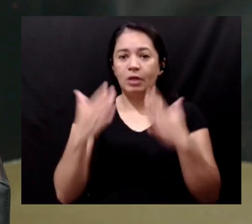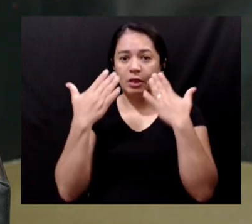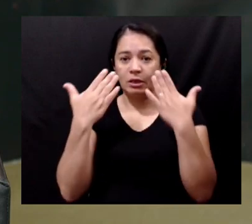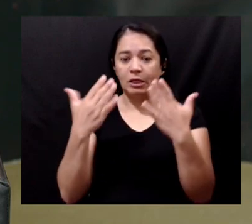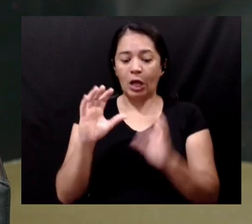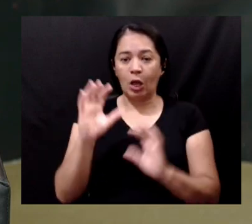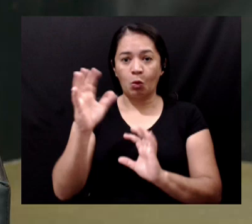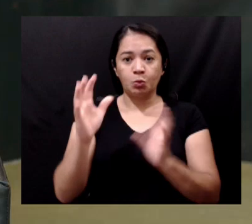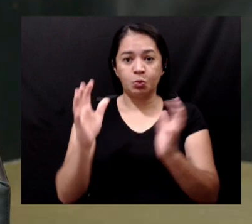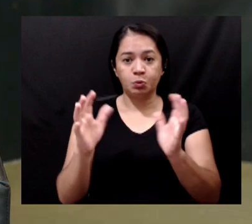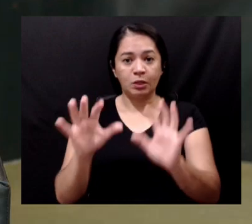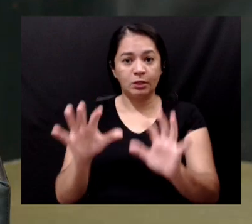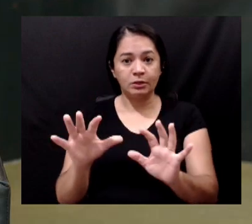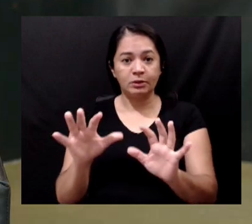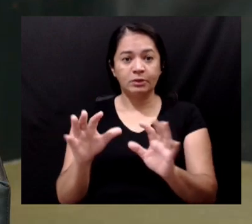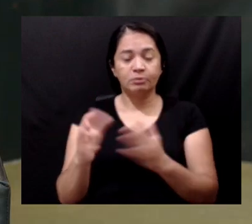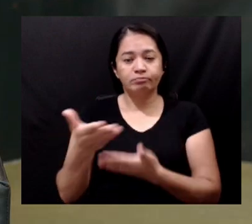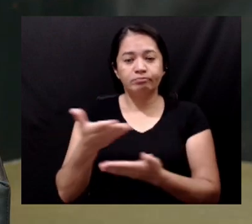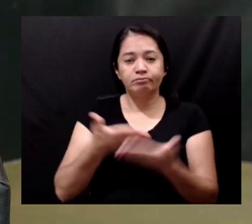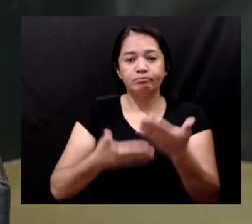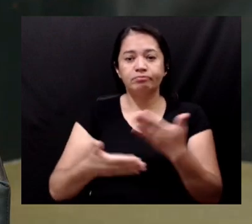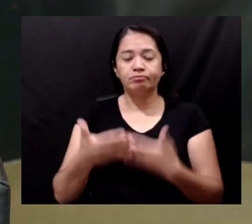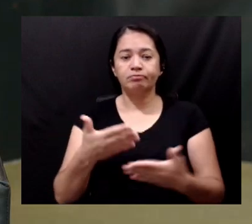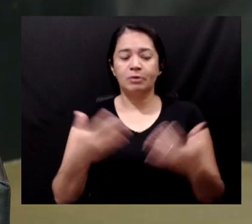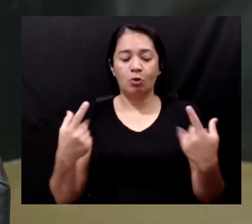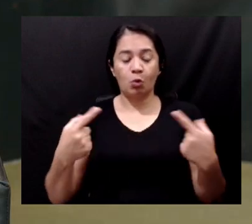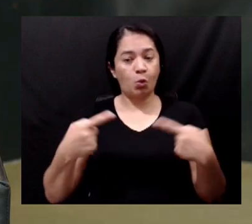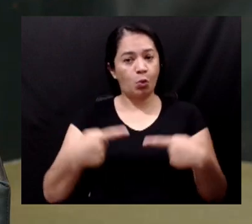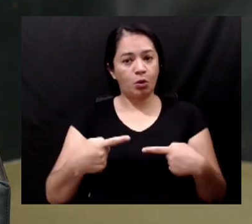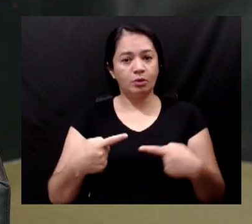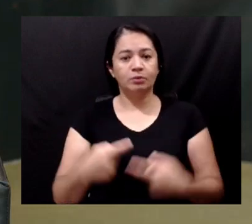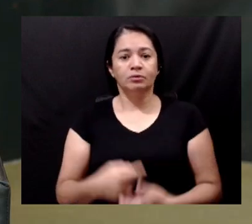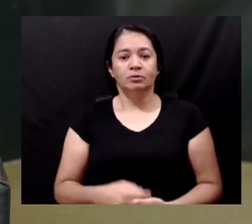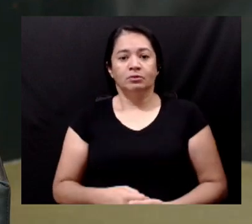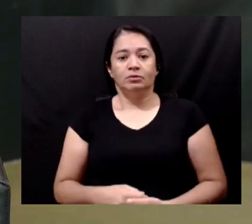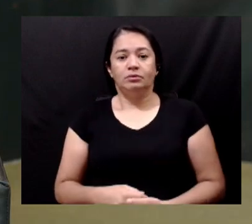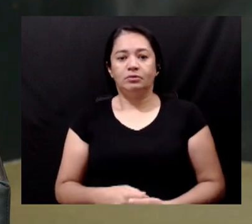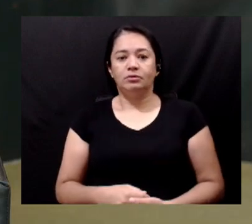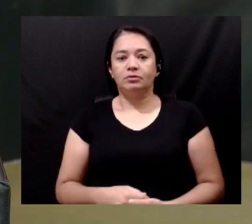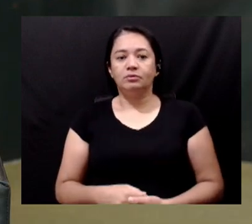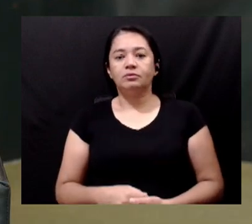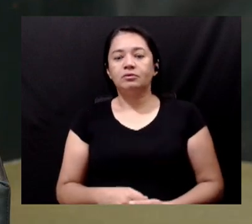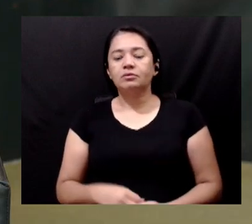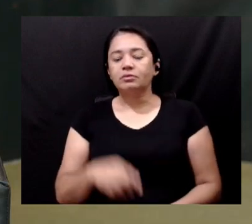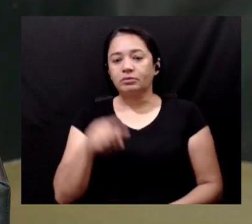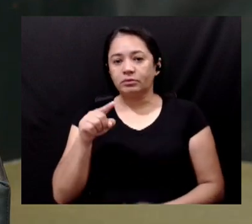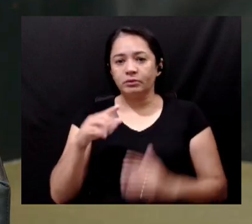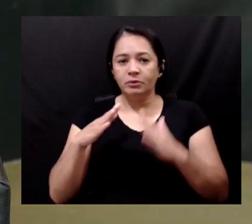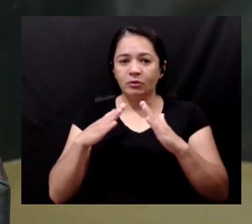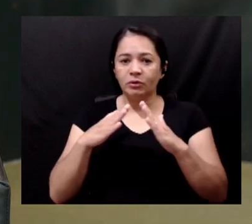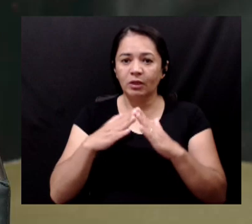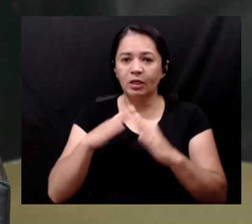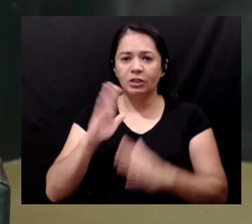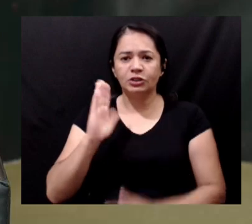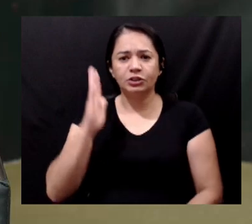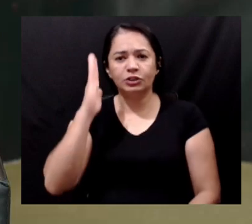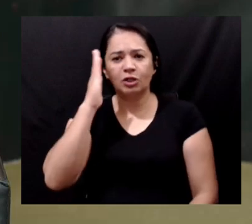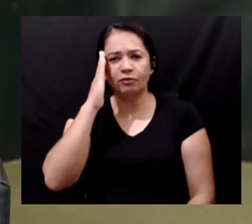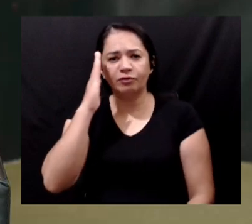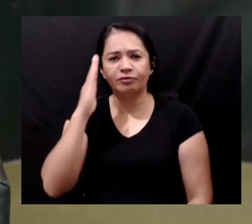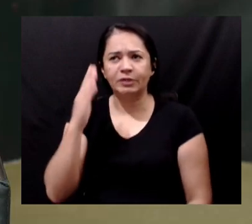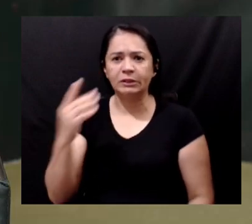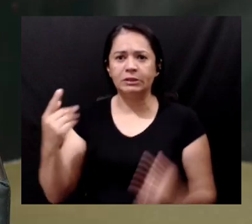que envolve esses desafios da internet. E você aí de casa, já ouviu falar em algum desafio viral que te assustou?